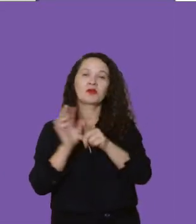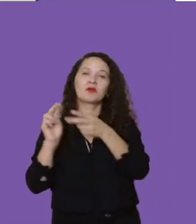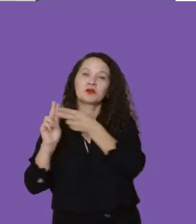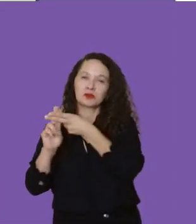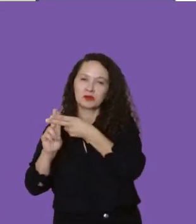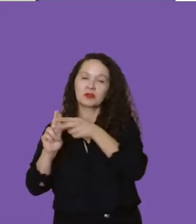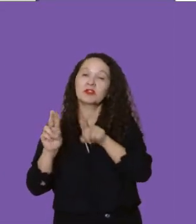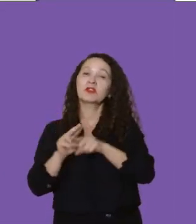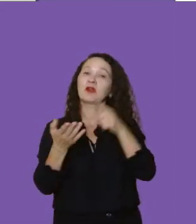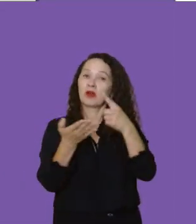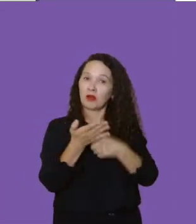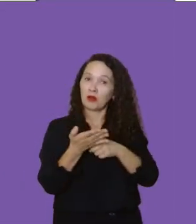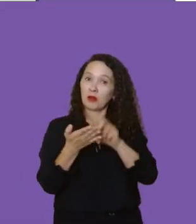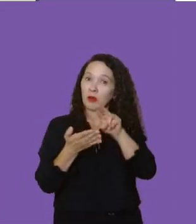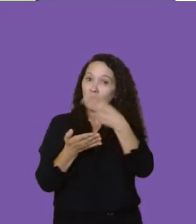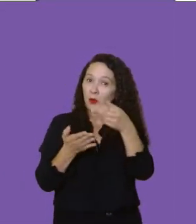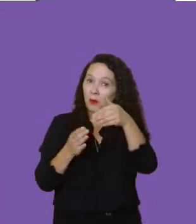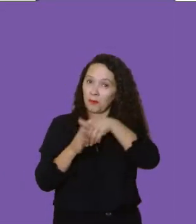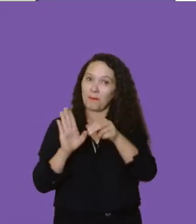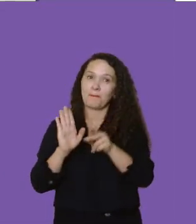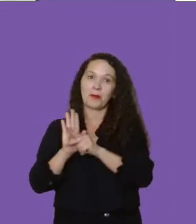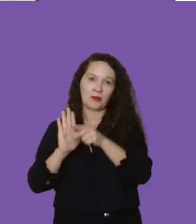não ou do próprio SUS,